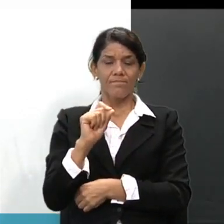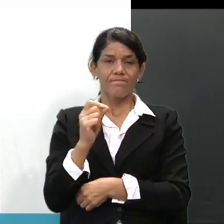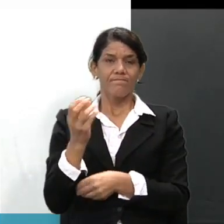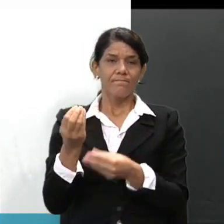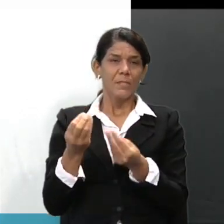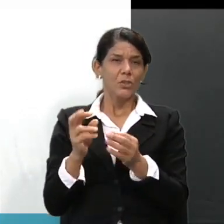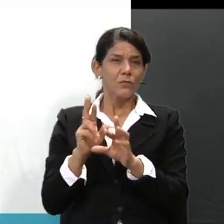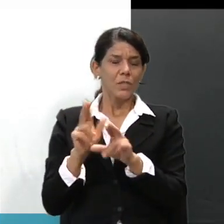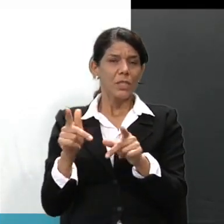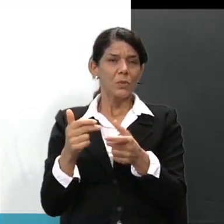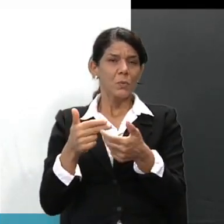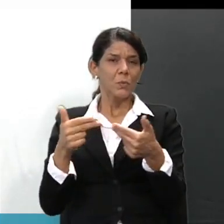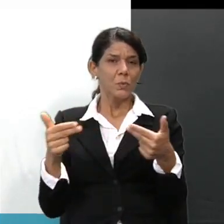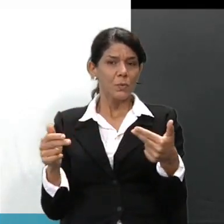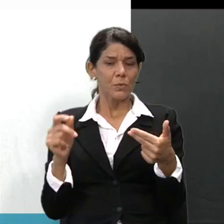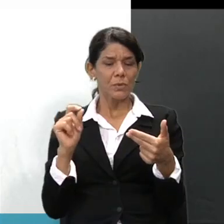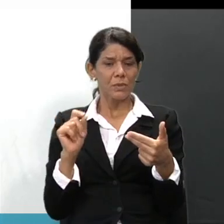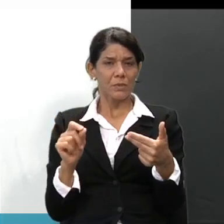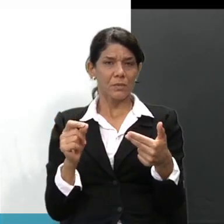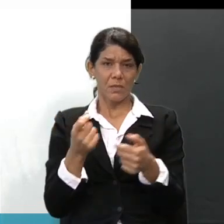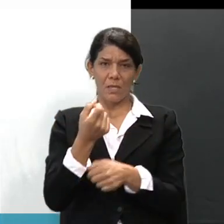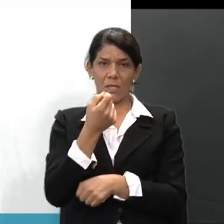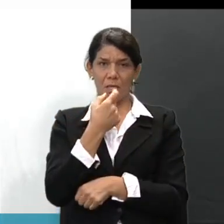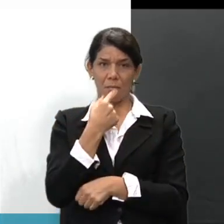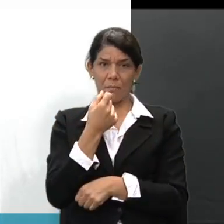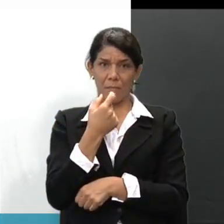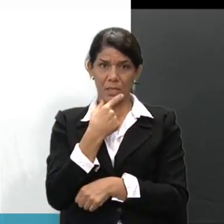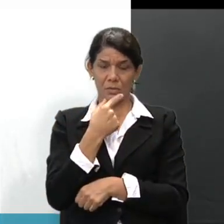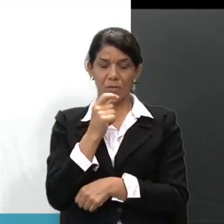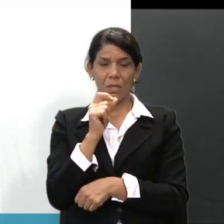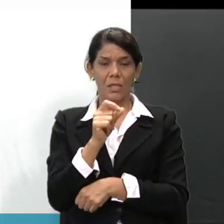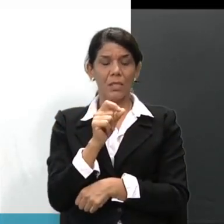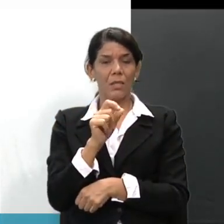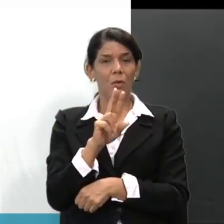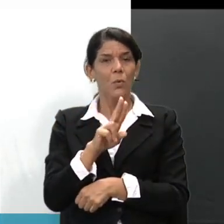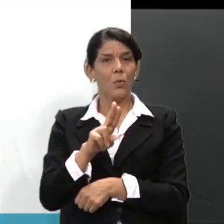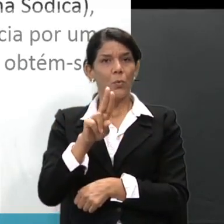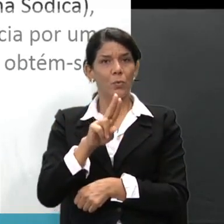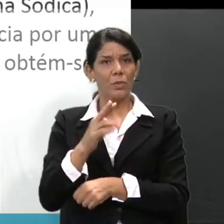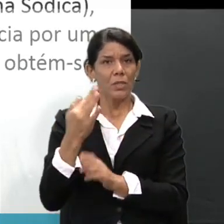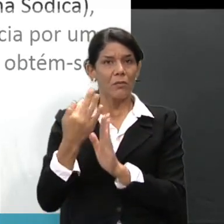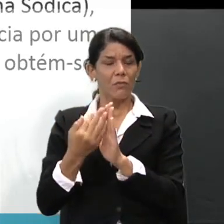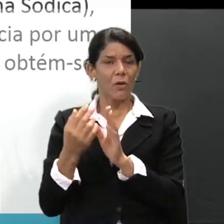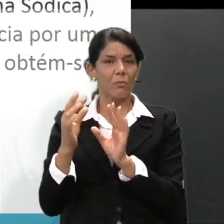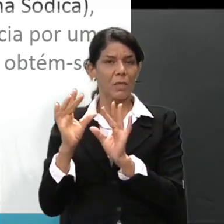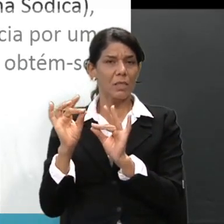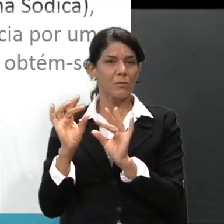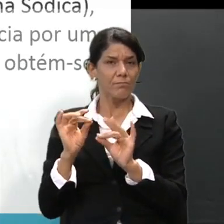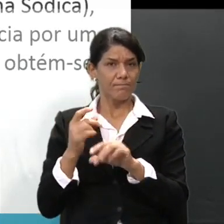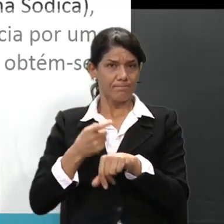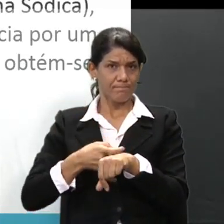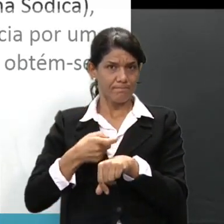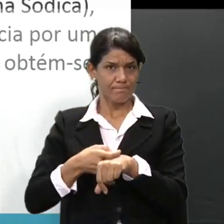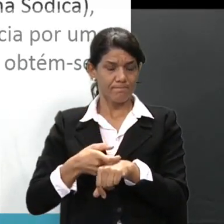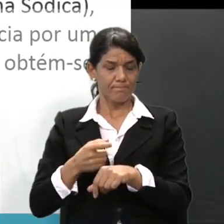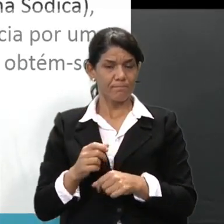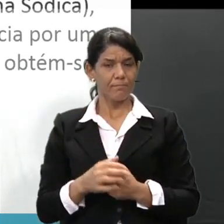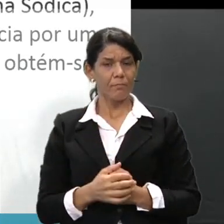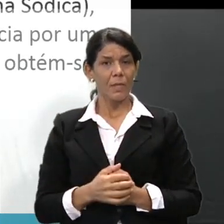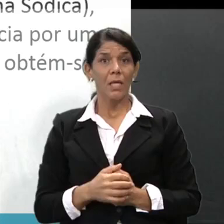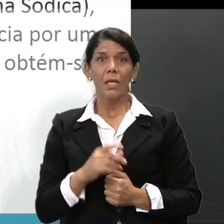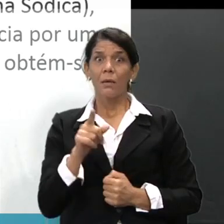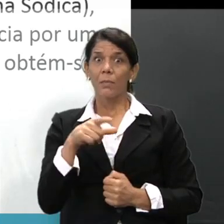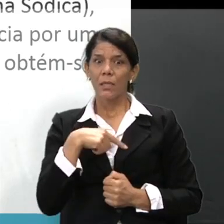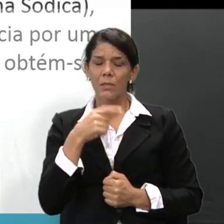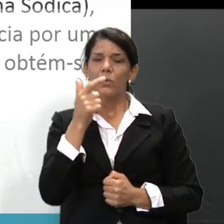bastante diferente dos demais medicamentos que se apresentam na forma sólida. Para que a